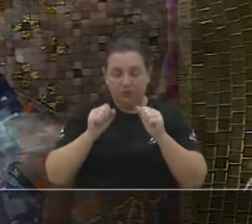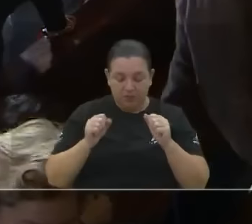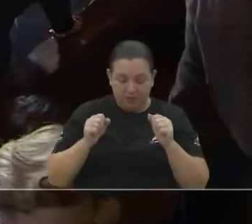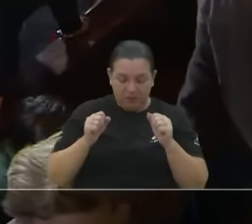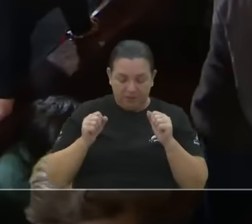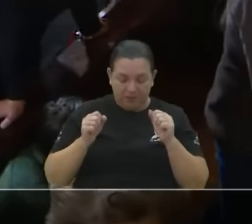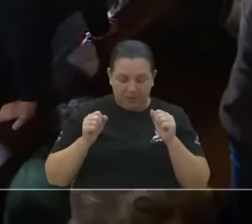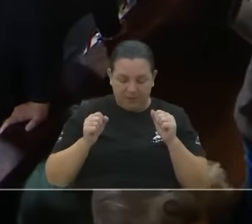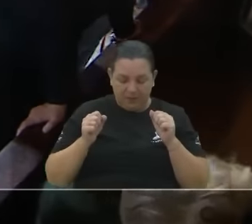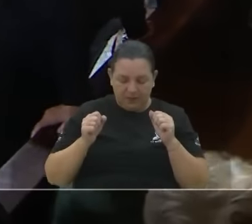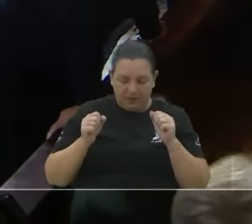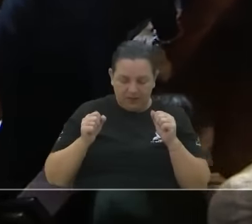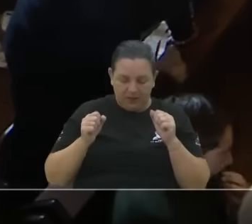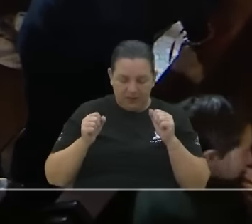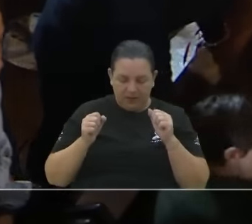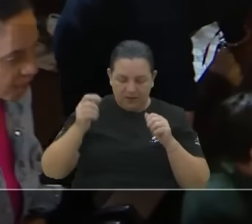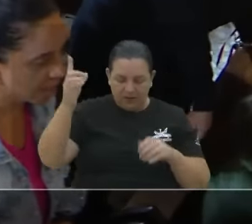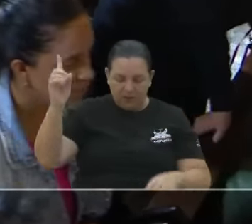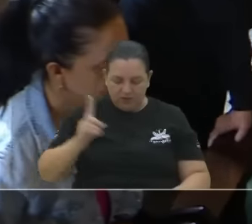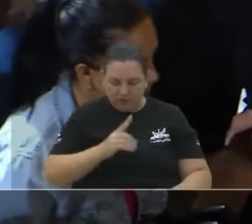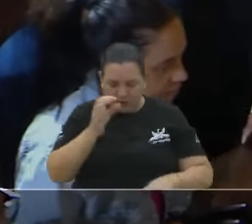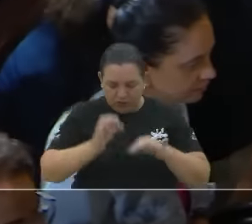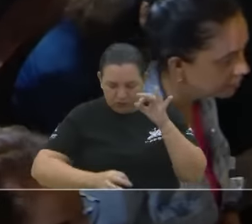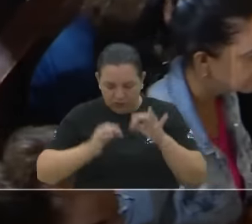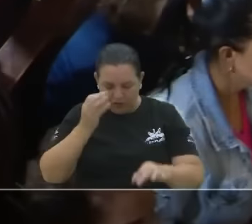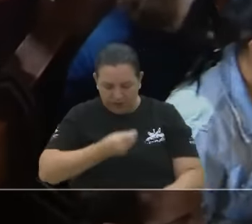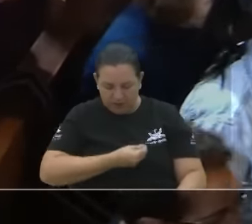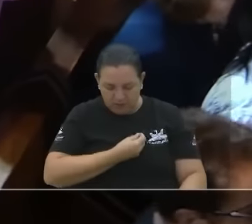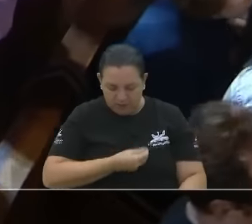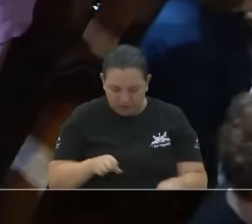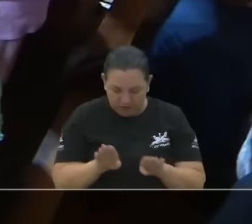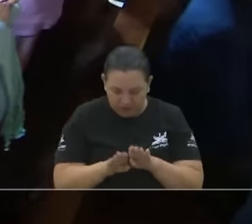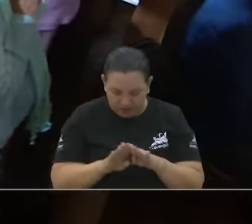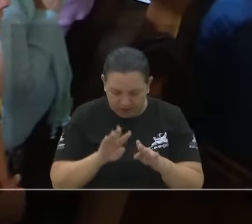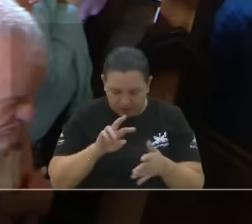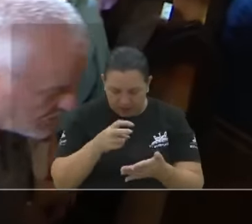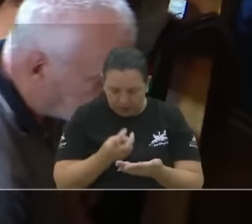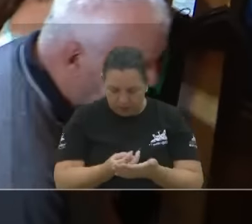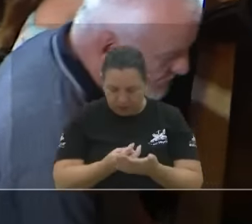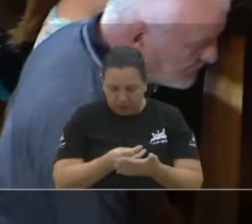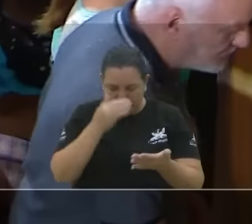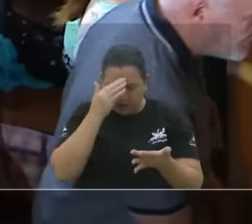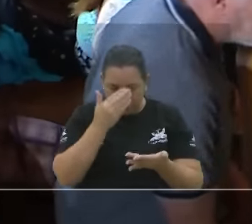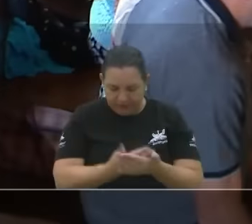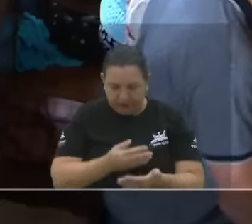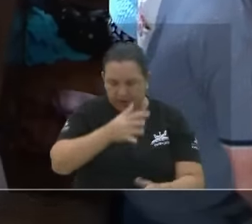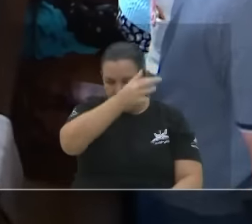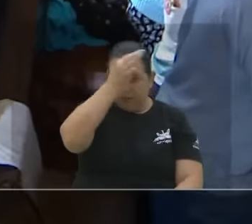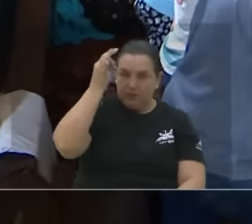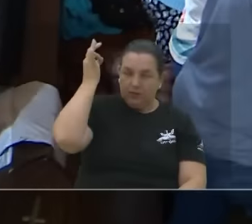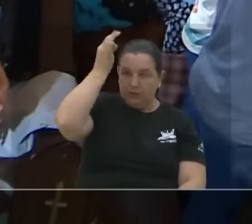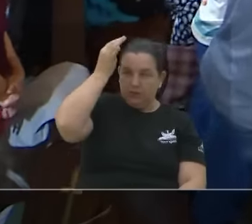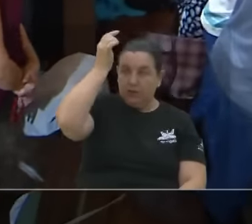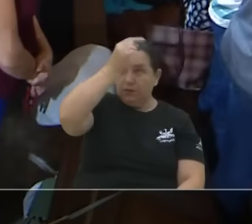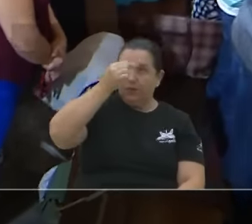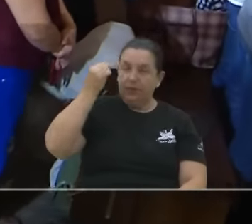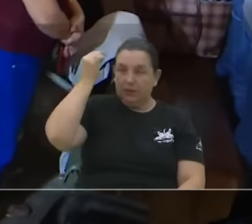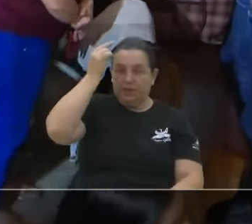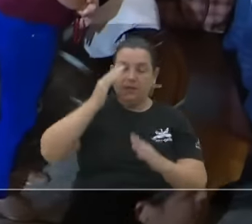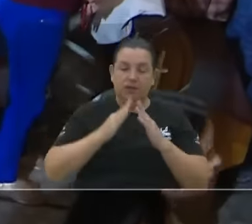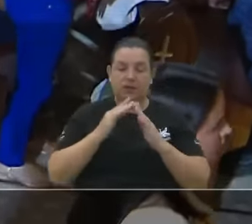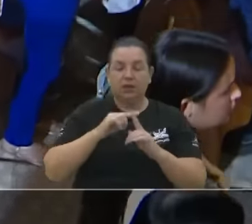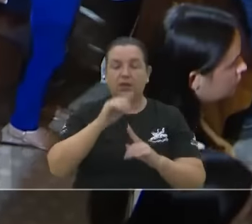Todo-Poderoso, donde há de vir a julgar os vivos e os mortos. Creio no Espírito Santo, na